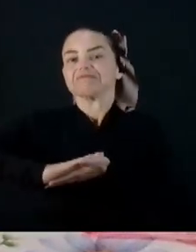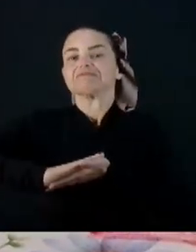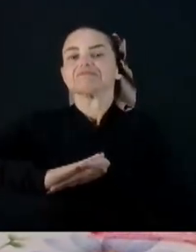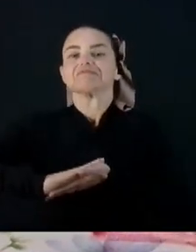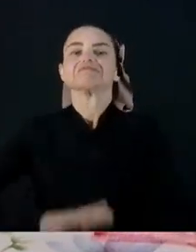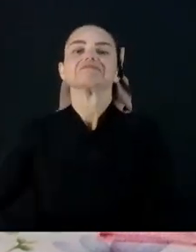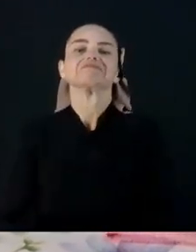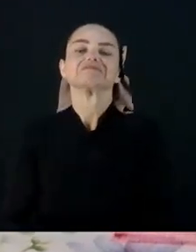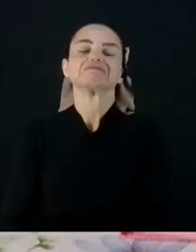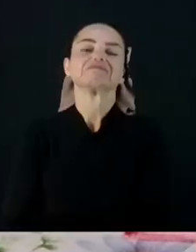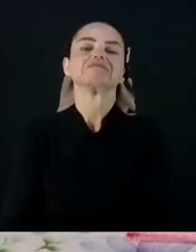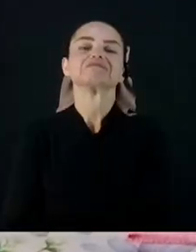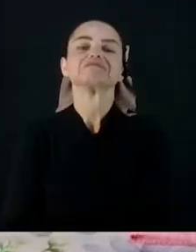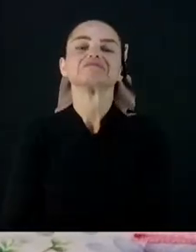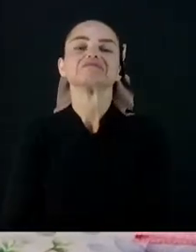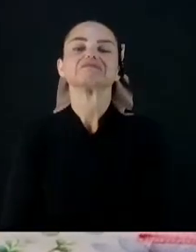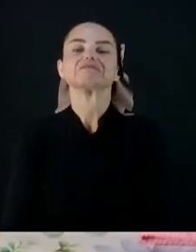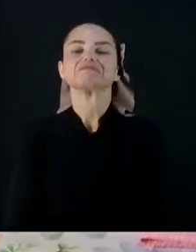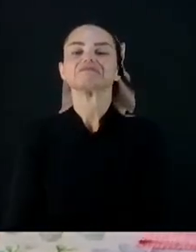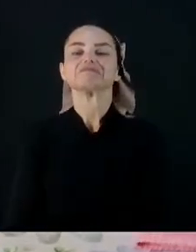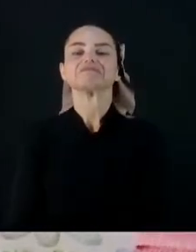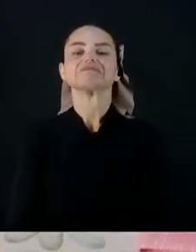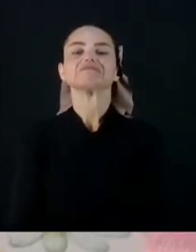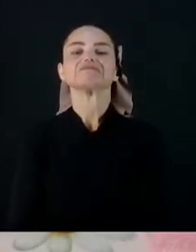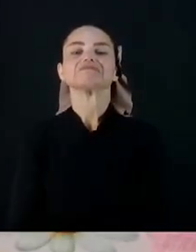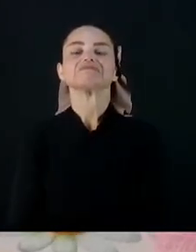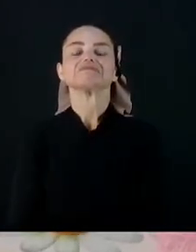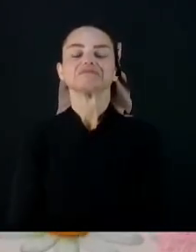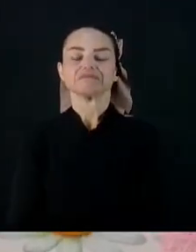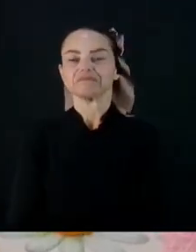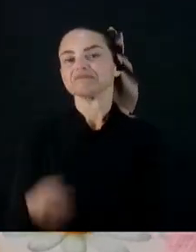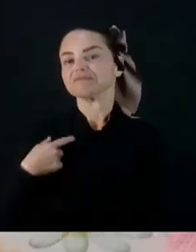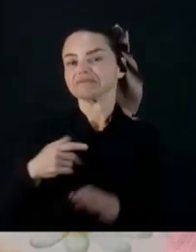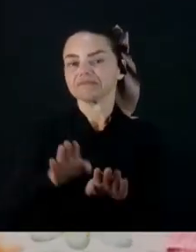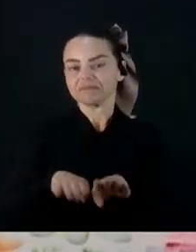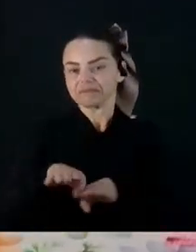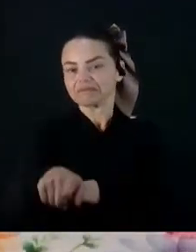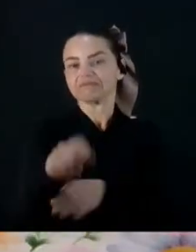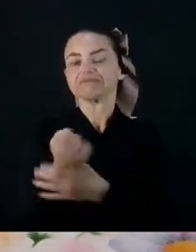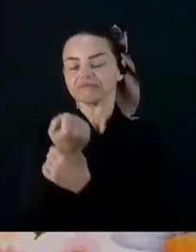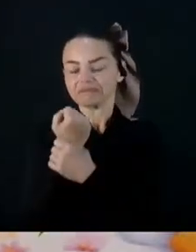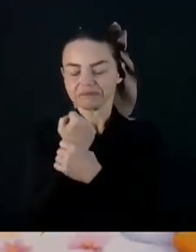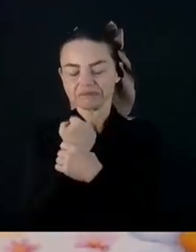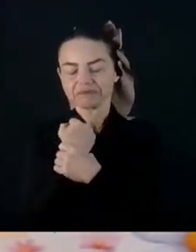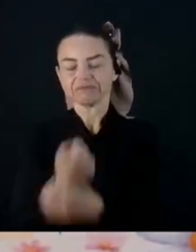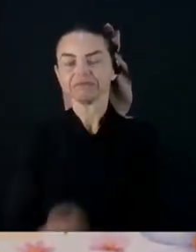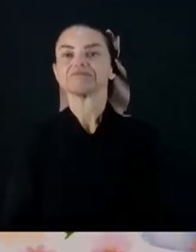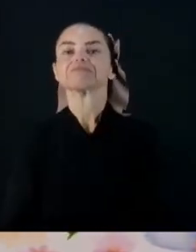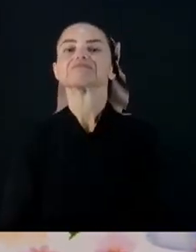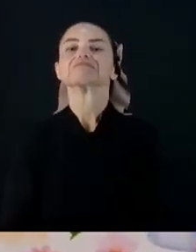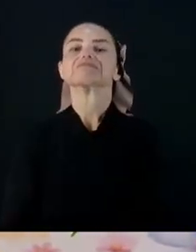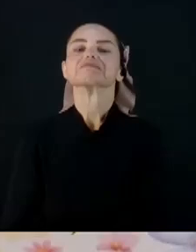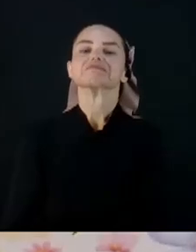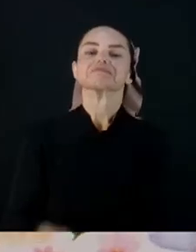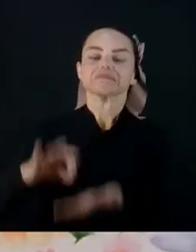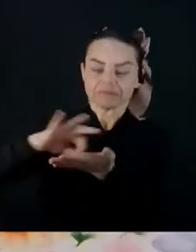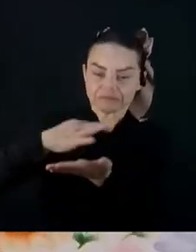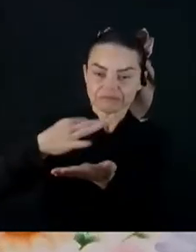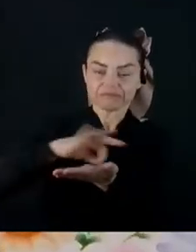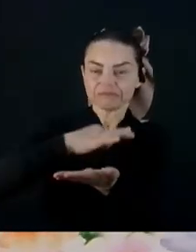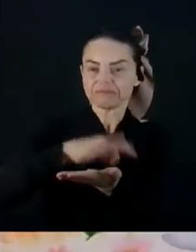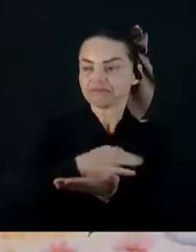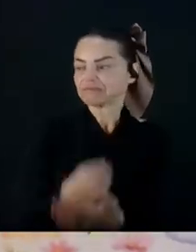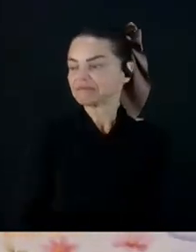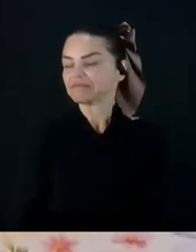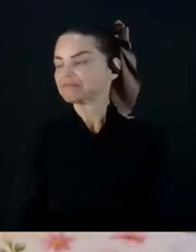com o meio aqui. Tá. Vamos passar uma costura de segurança. Uhum. Põe o alfinete, segurem com o alfinete